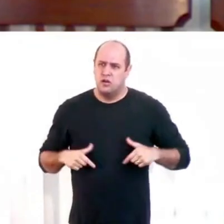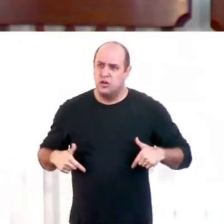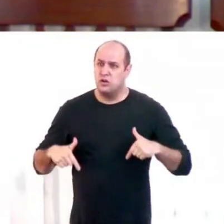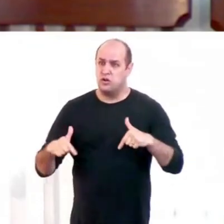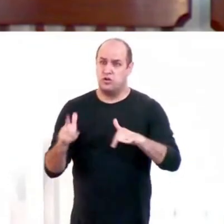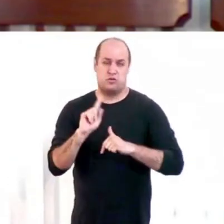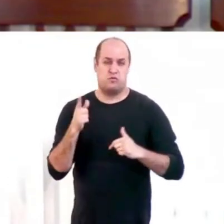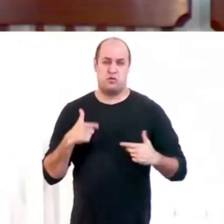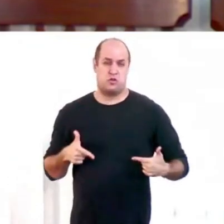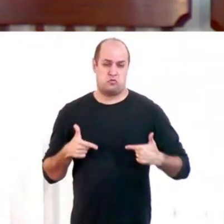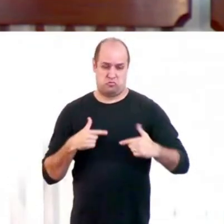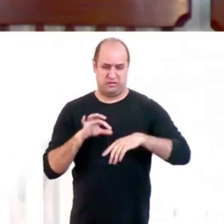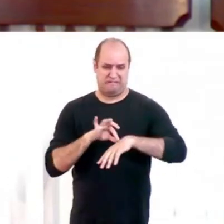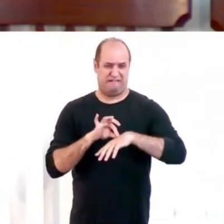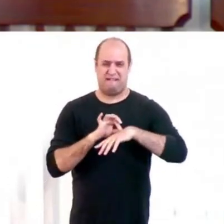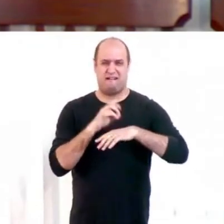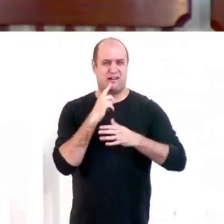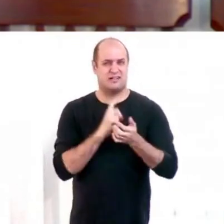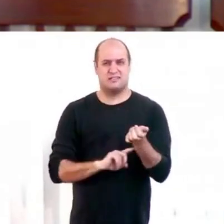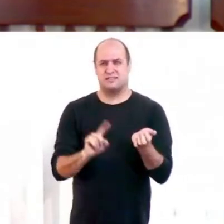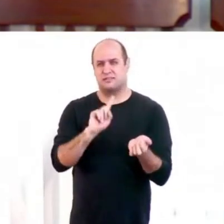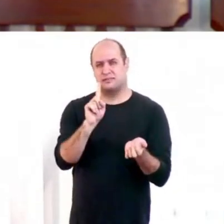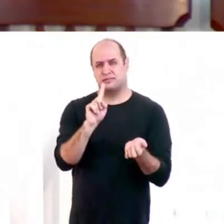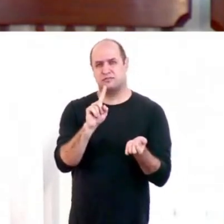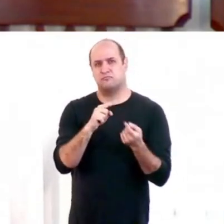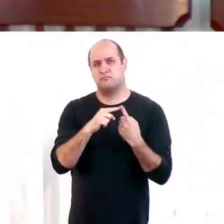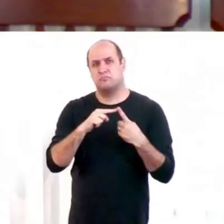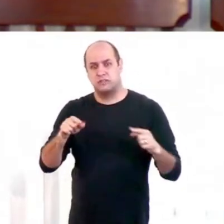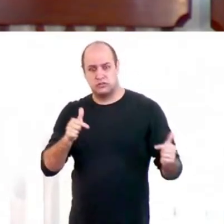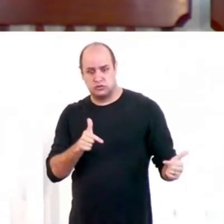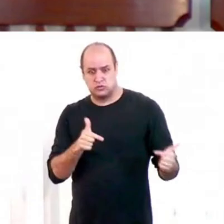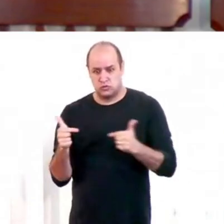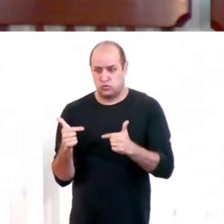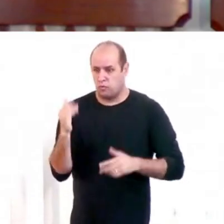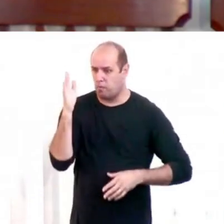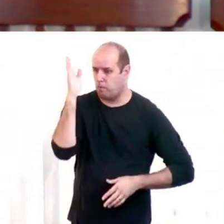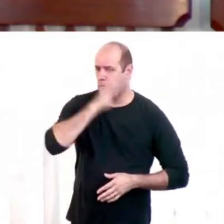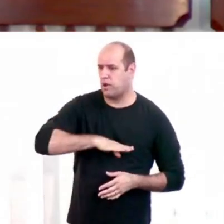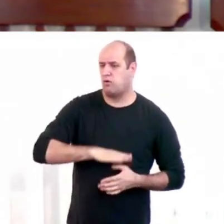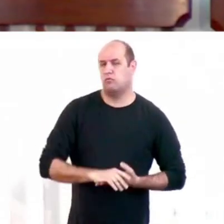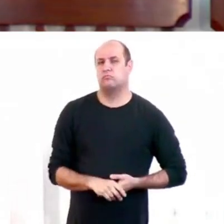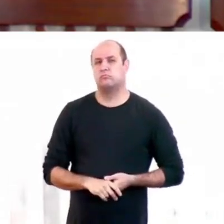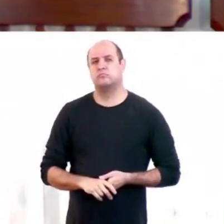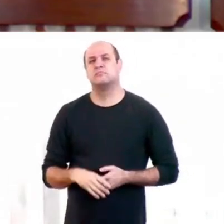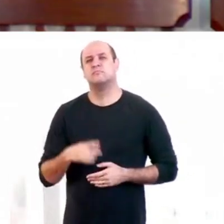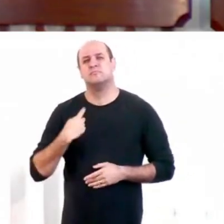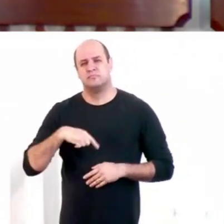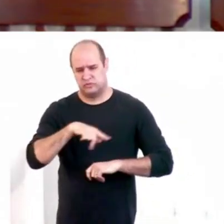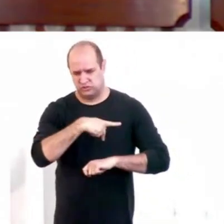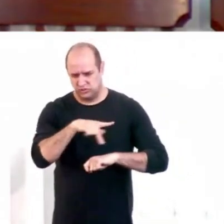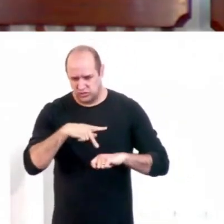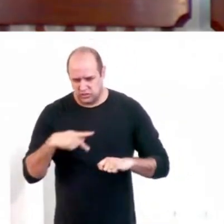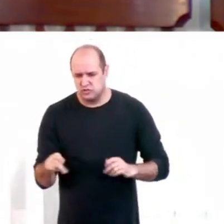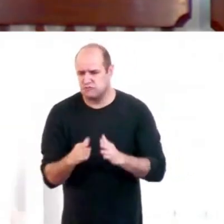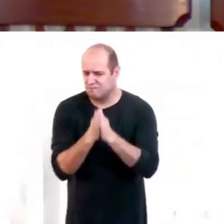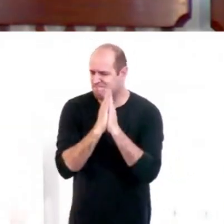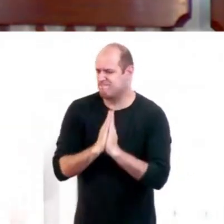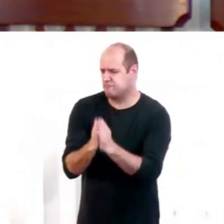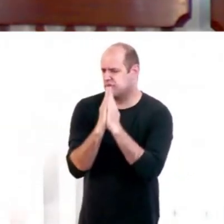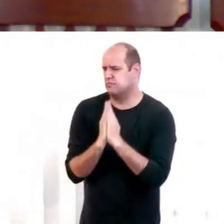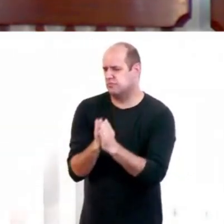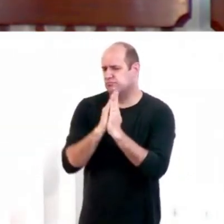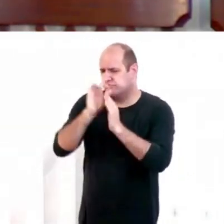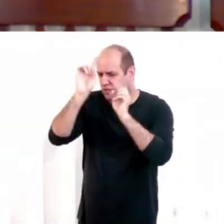contra a carne nem sangue, mas contra as potestades do mal. Estávamos ali no jardim do hospital orando por essa